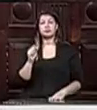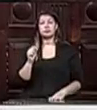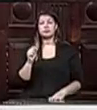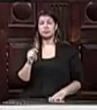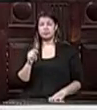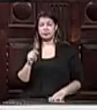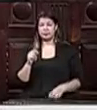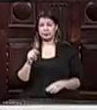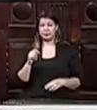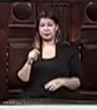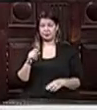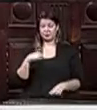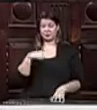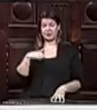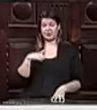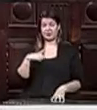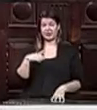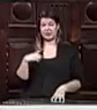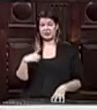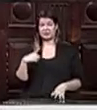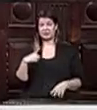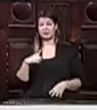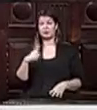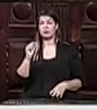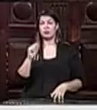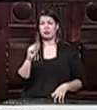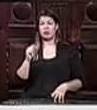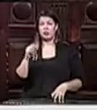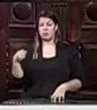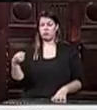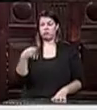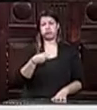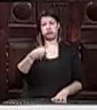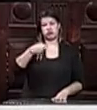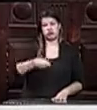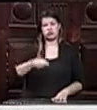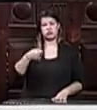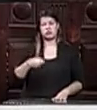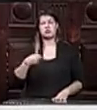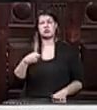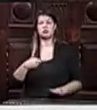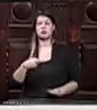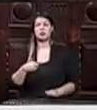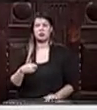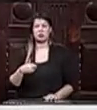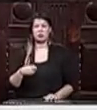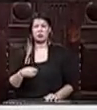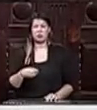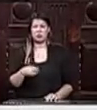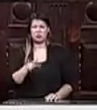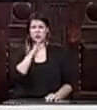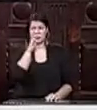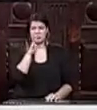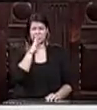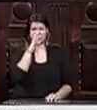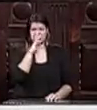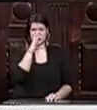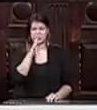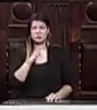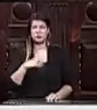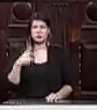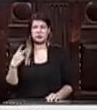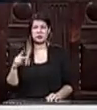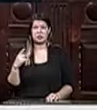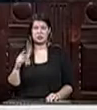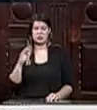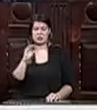ainda estão confrontadas a mais uma, que é esta imposição, esta dura imposição, esta autoritária prática por parte da